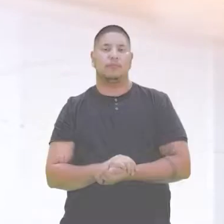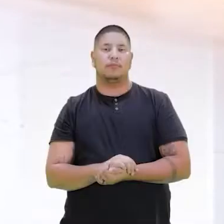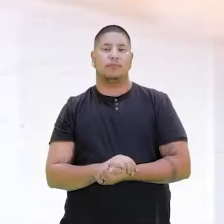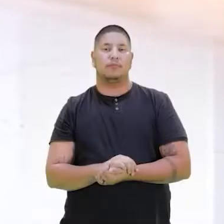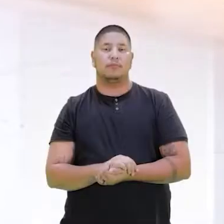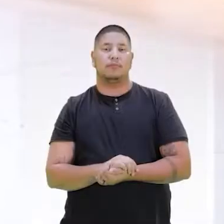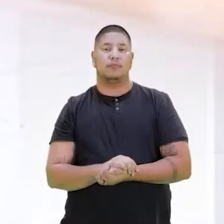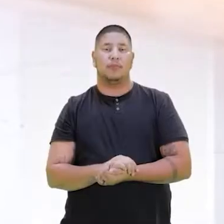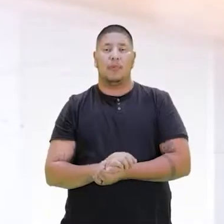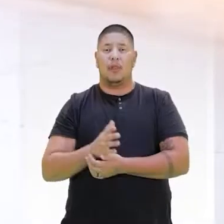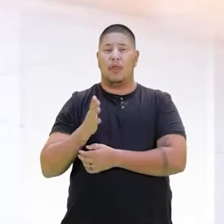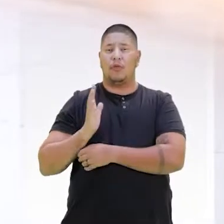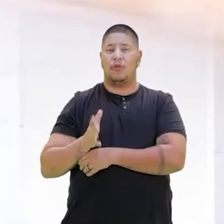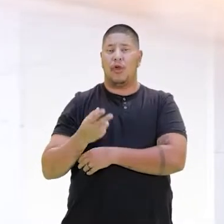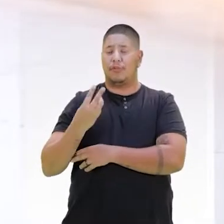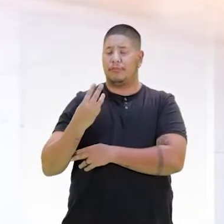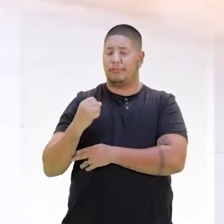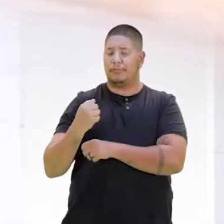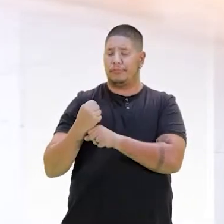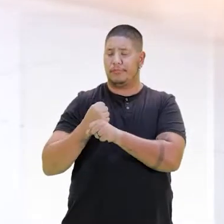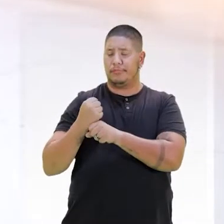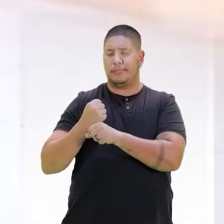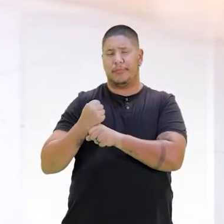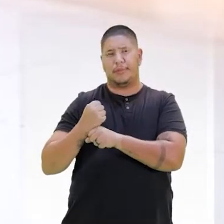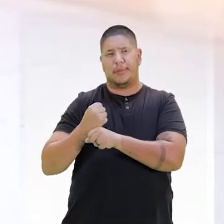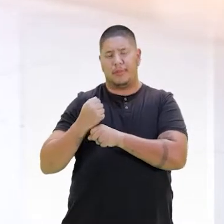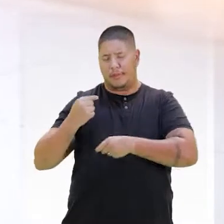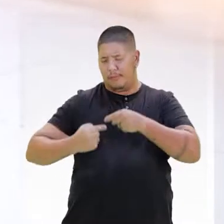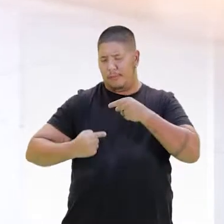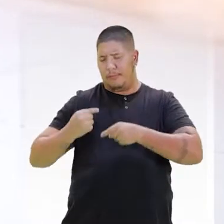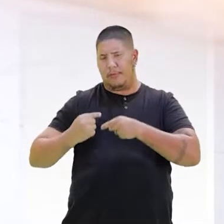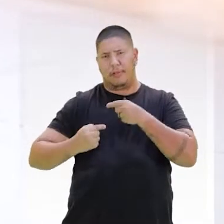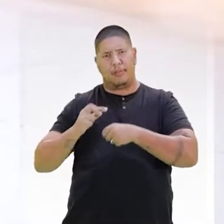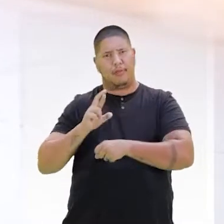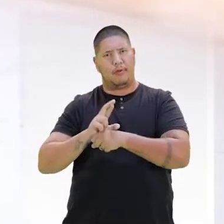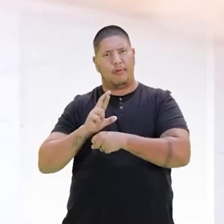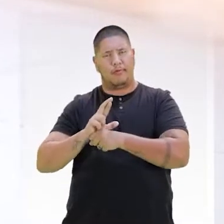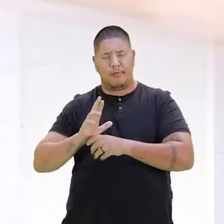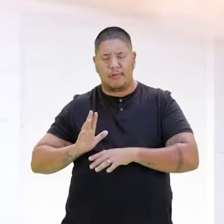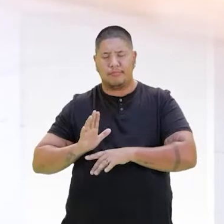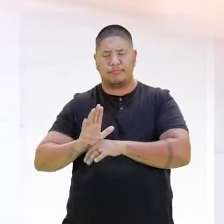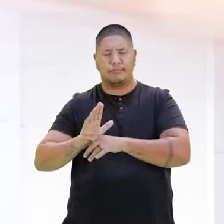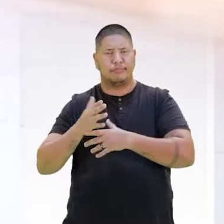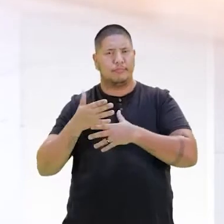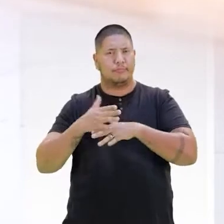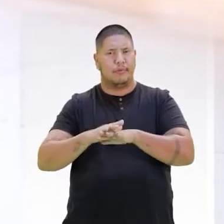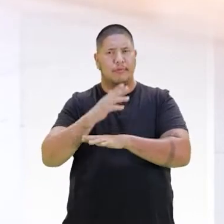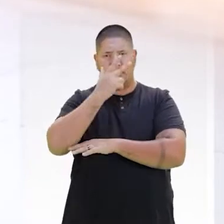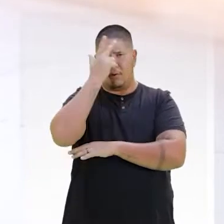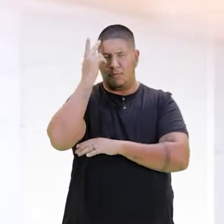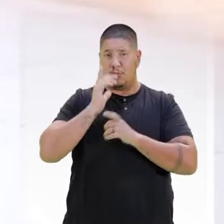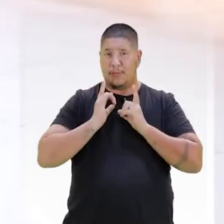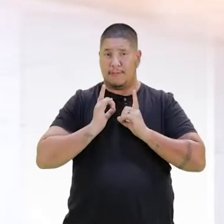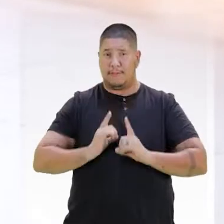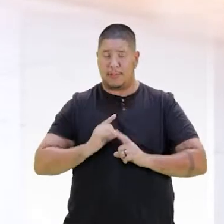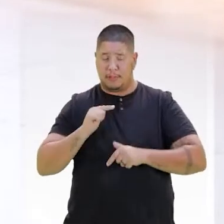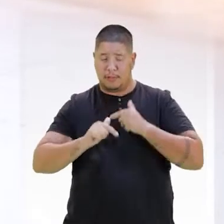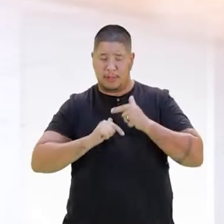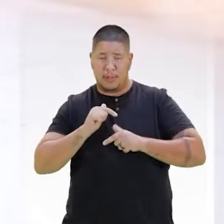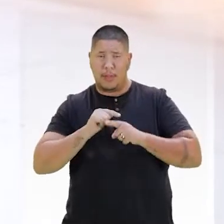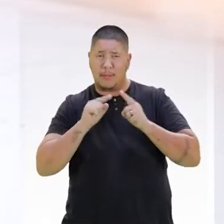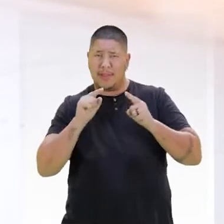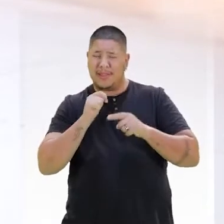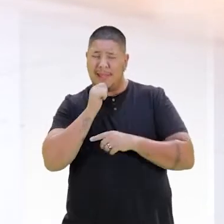Há 30 anos, a política de cotas vem contribuindo para a inclusão de pessoas com deficiência no mercado de trabalho. Ainda